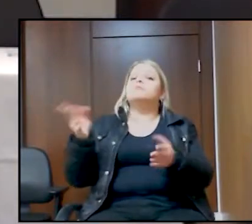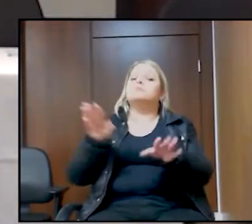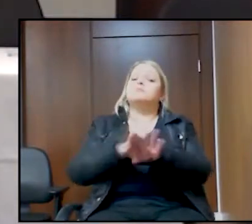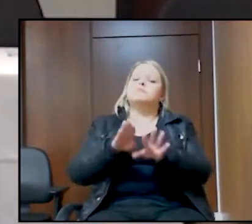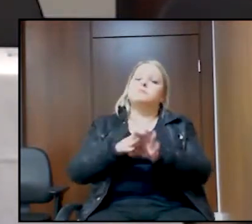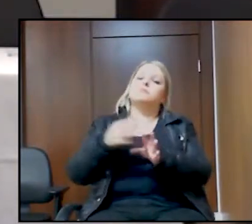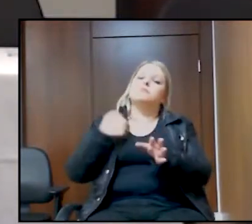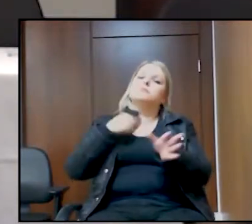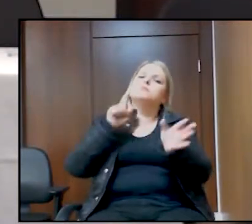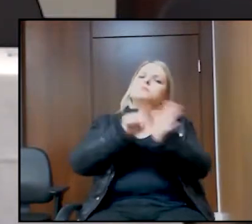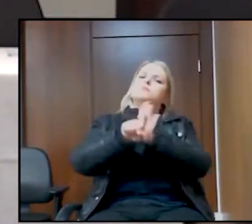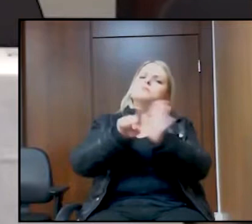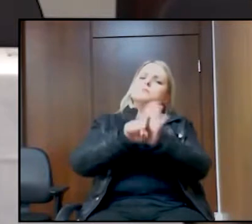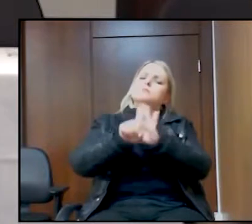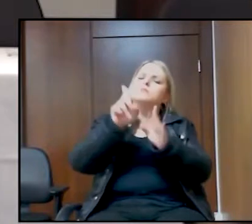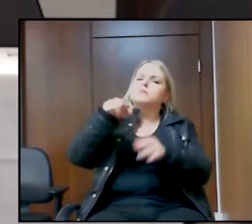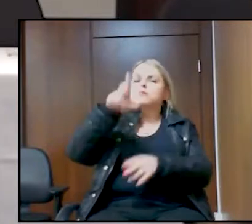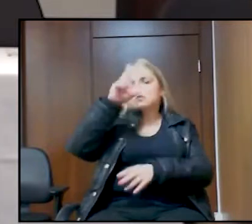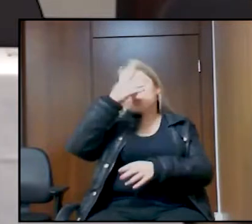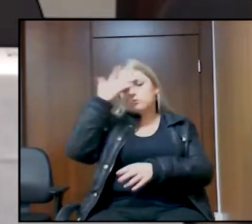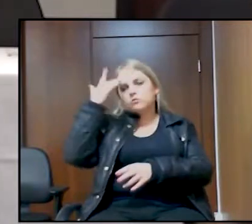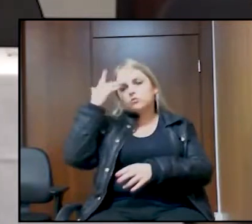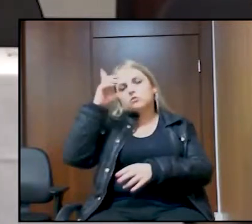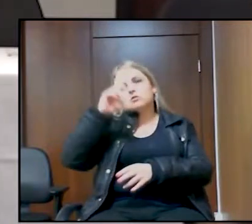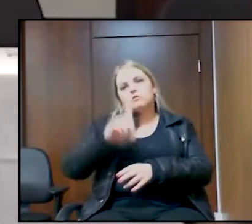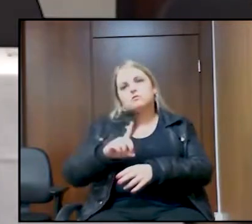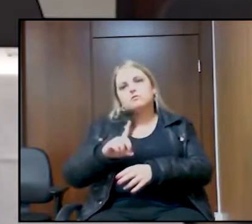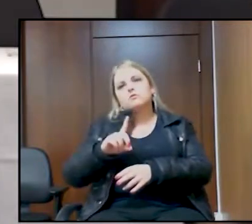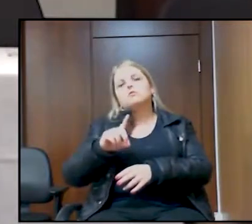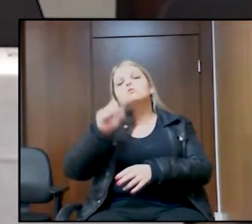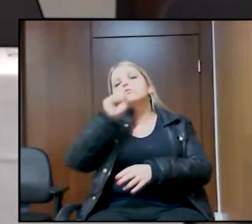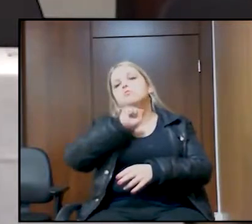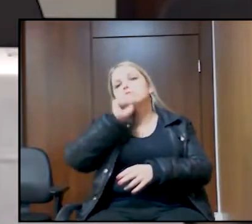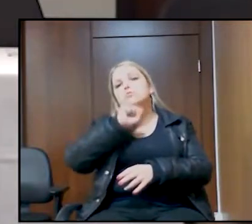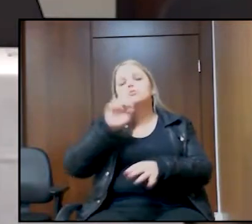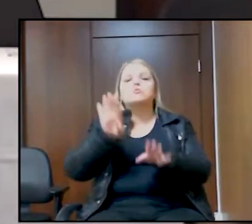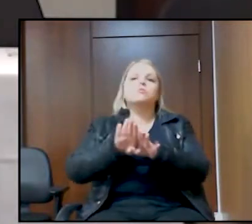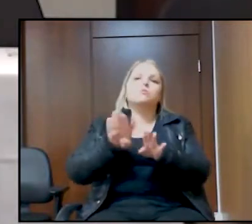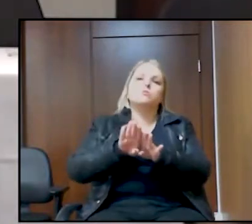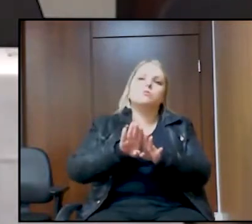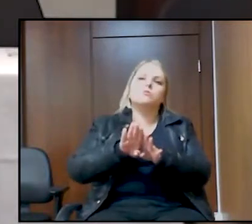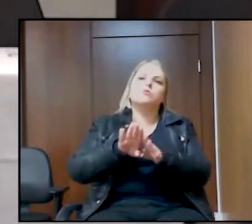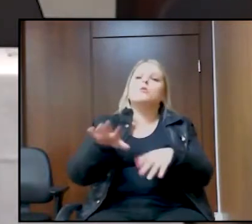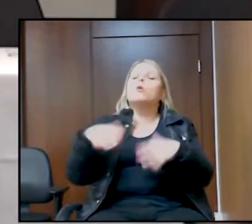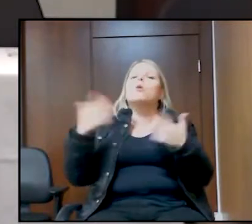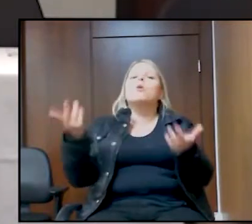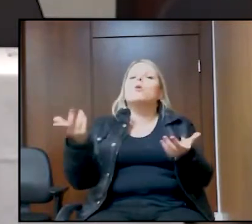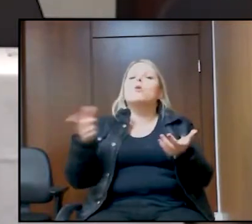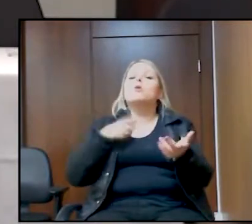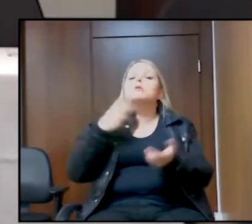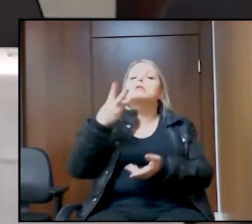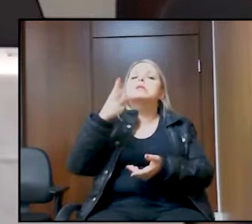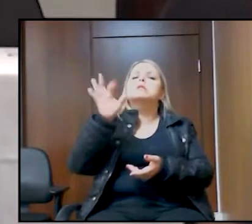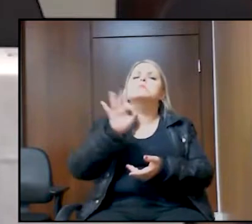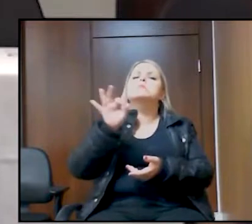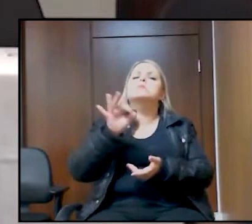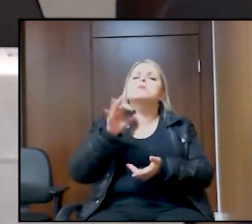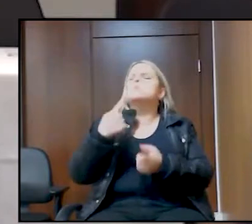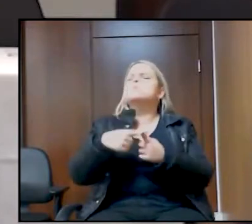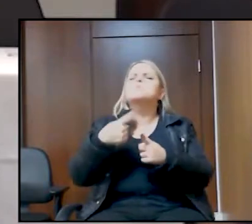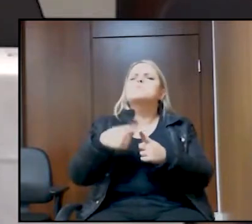no Estatuto da Pessoa com Deficiência e no Estatuto do Idoso, de onde vem esse 3%? Por que